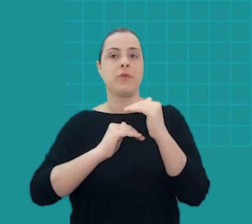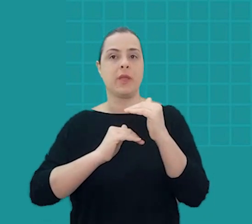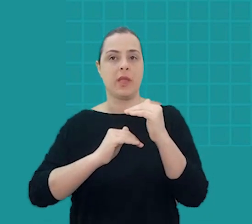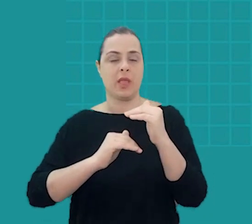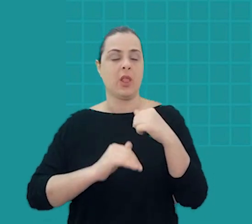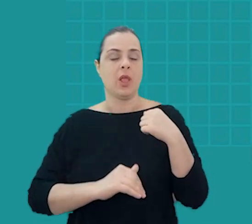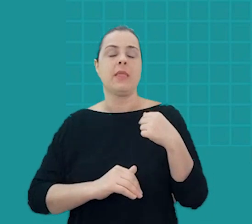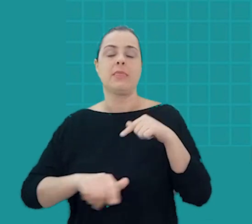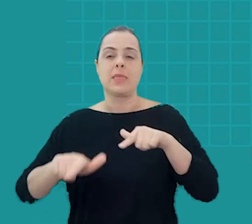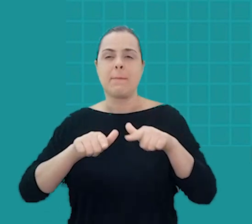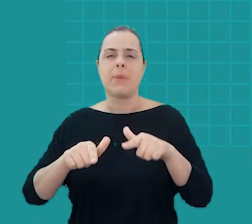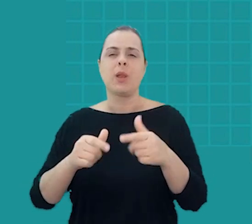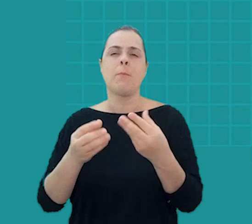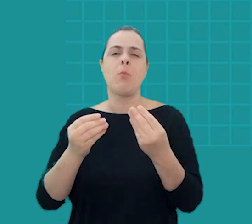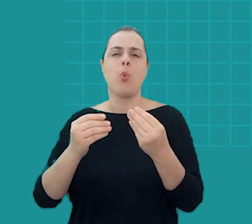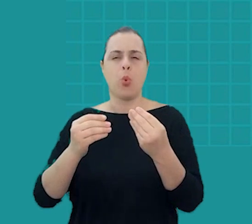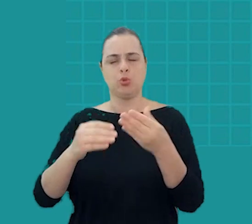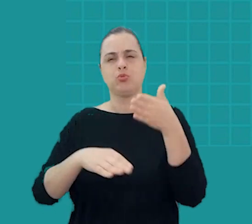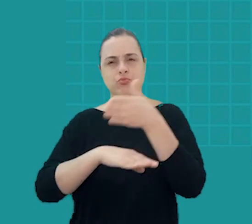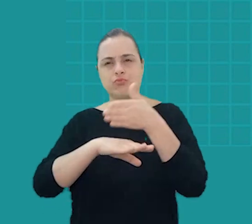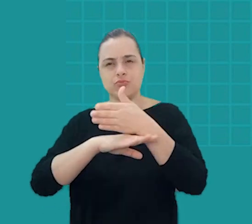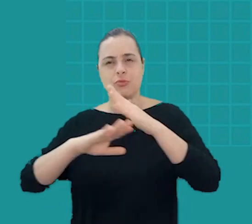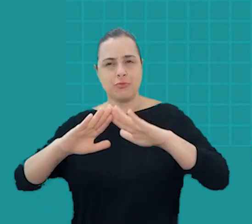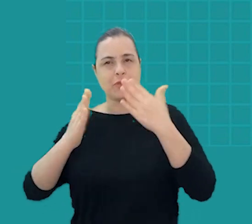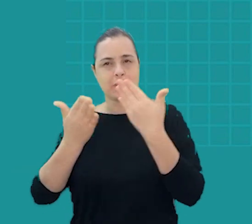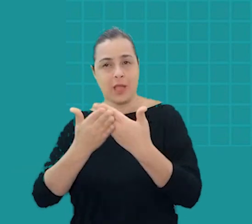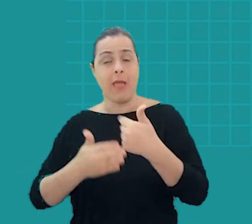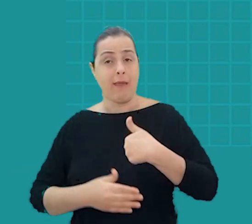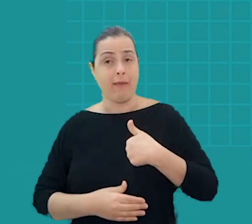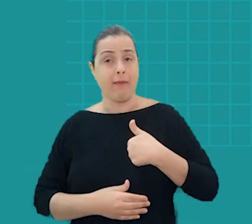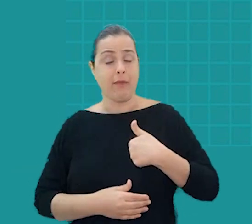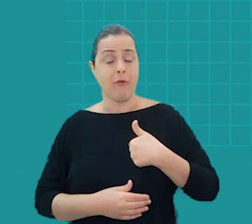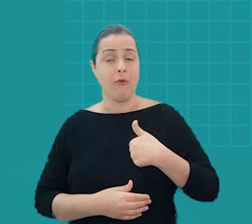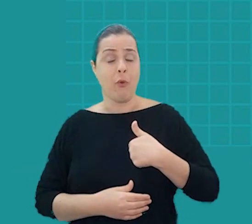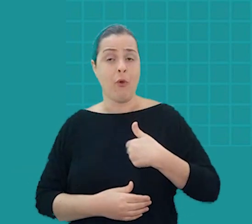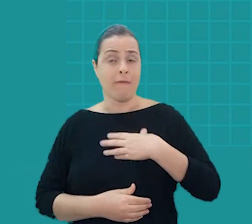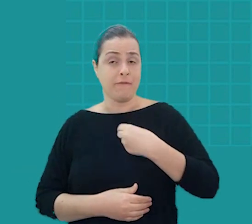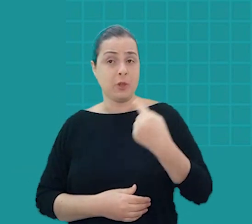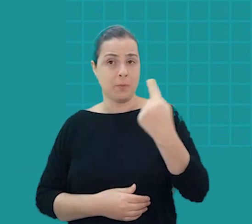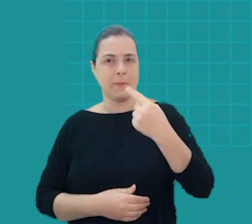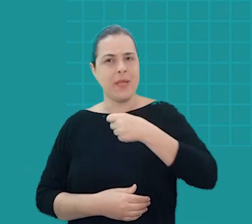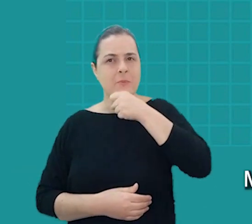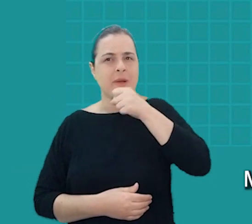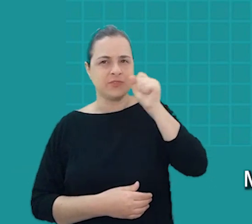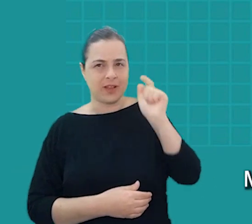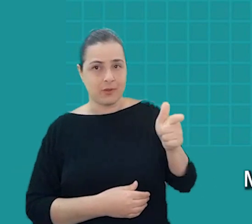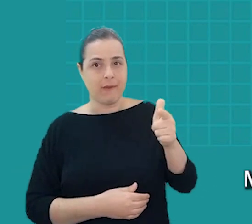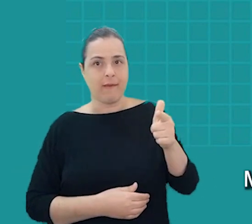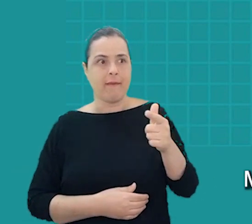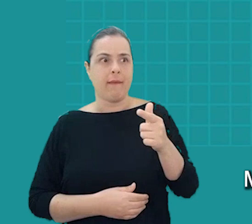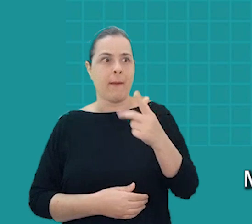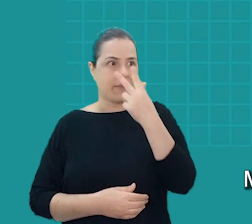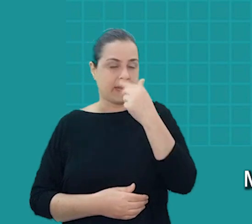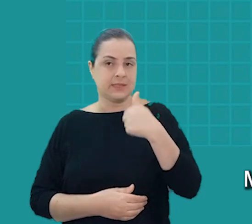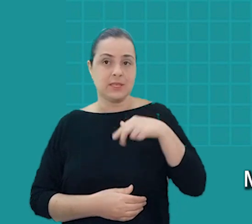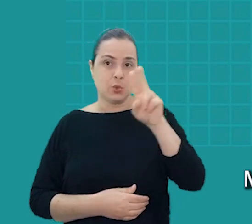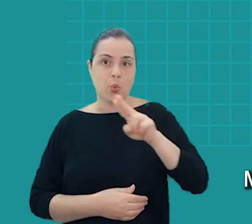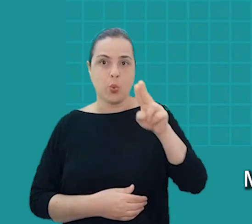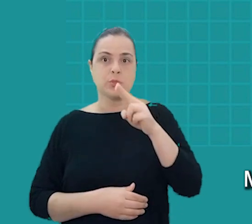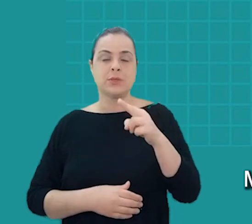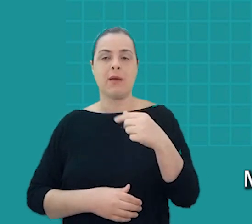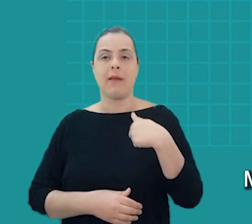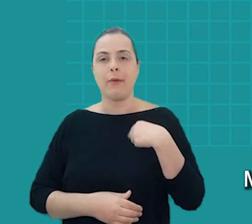escola. Eu, como sou o filho mais velho, fui usado muito mais como cobaia nas coisas. Minha mãe comenta que